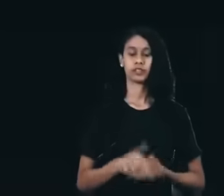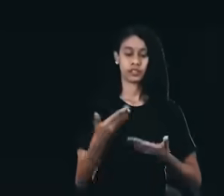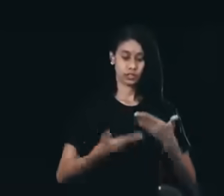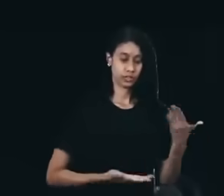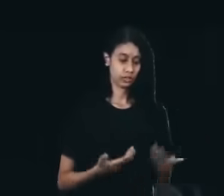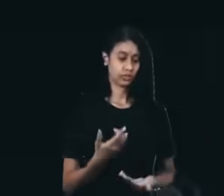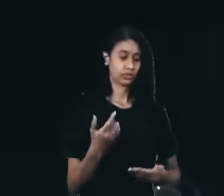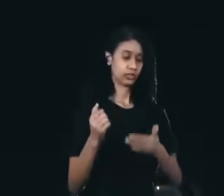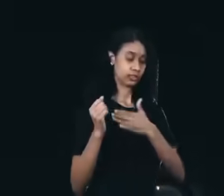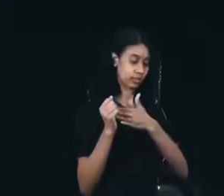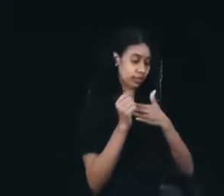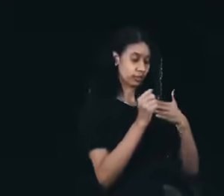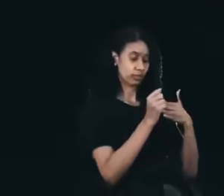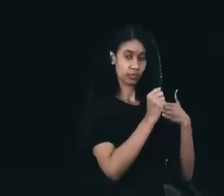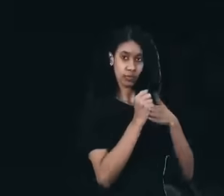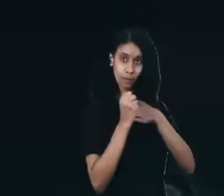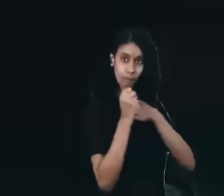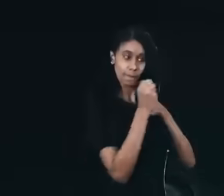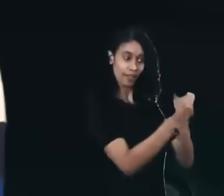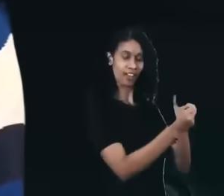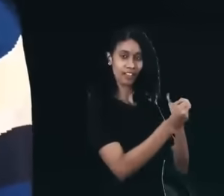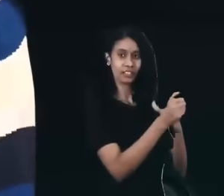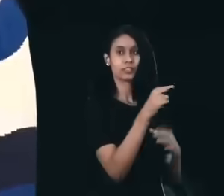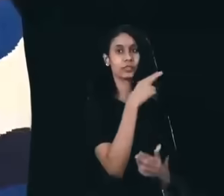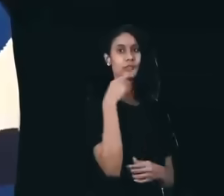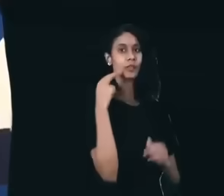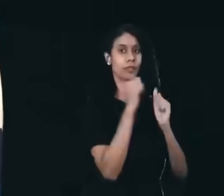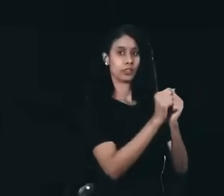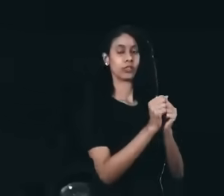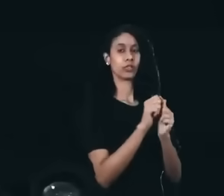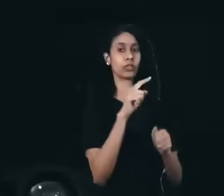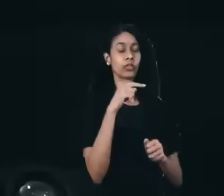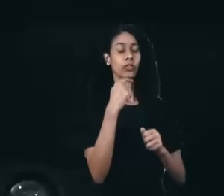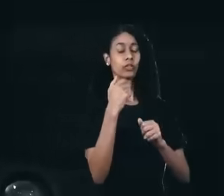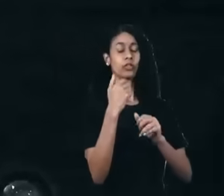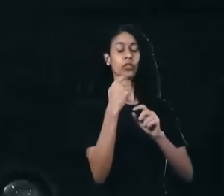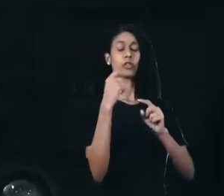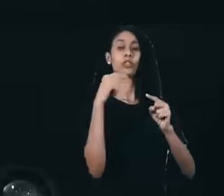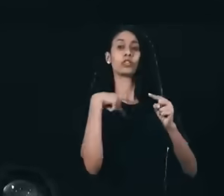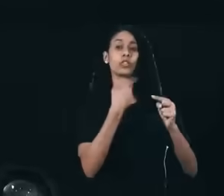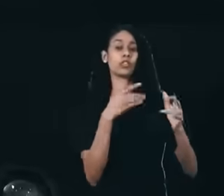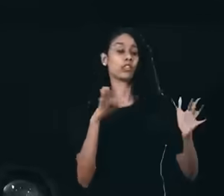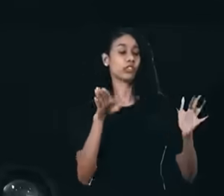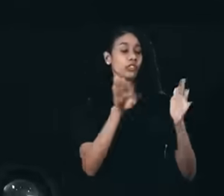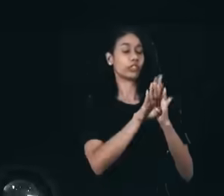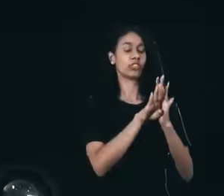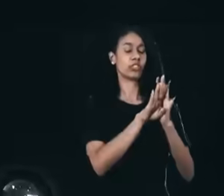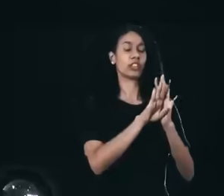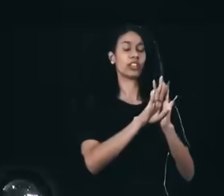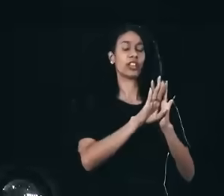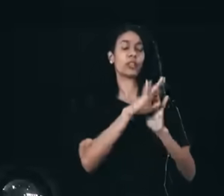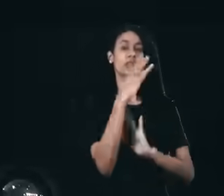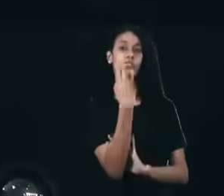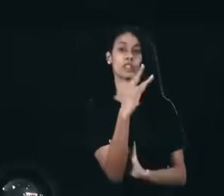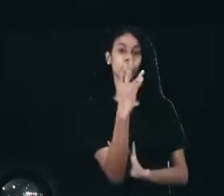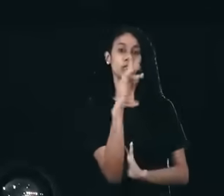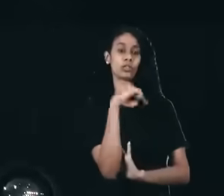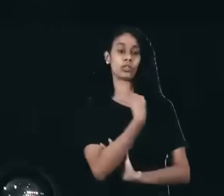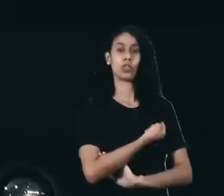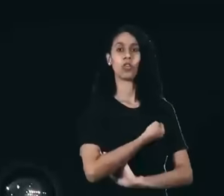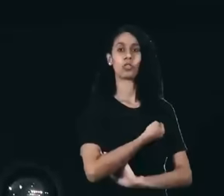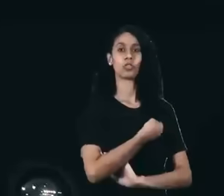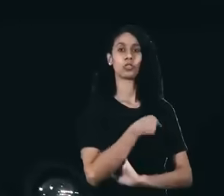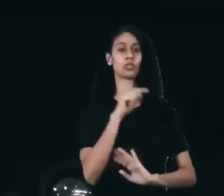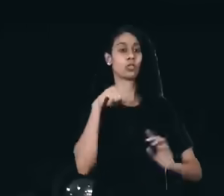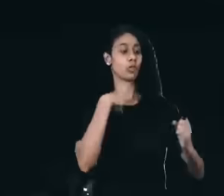partiu levando Rebeca. O nosso chamado nos leva até o nosso noivo. É o nosso